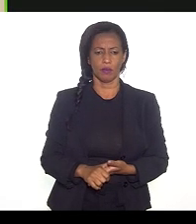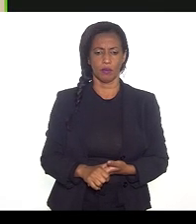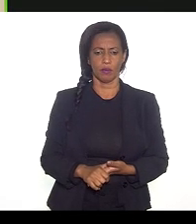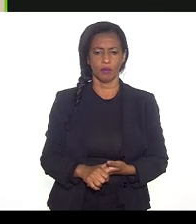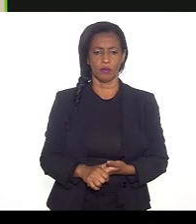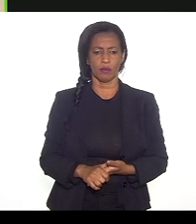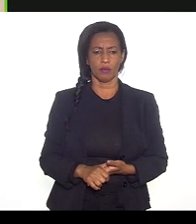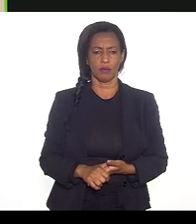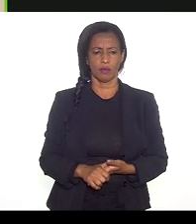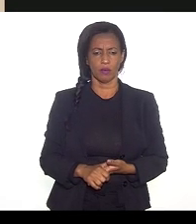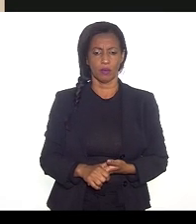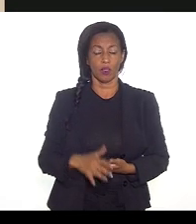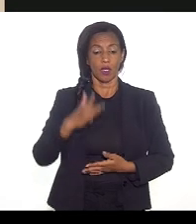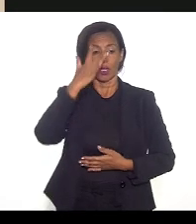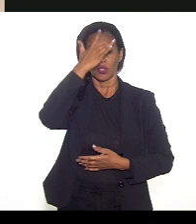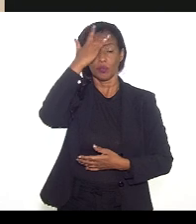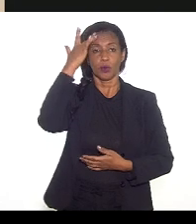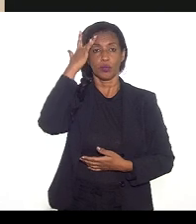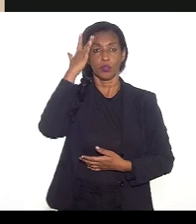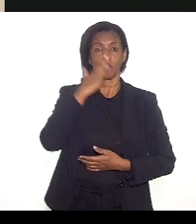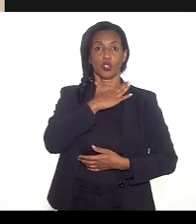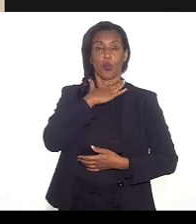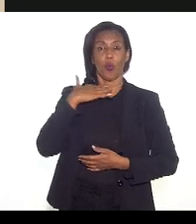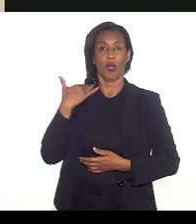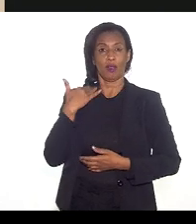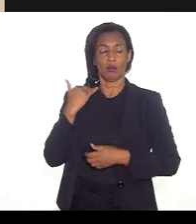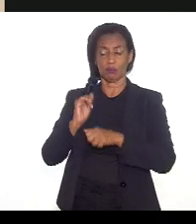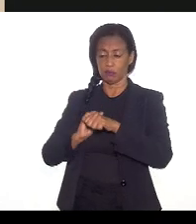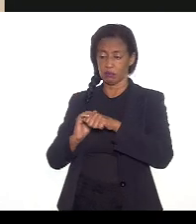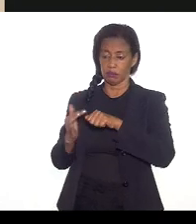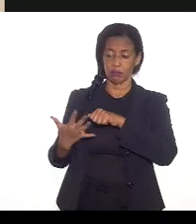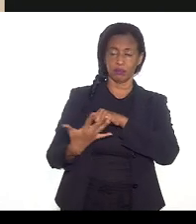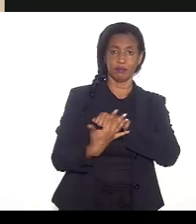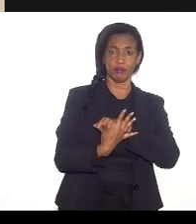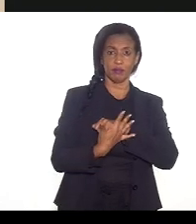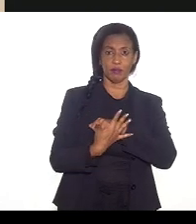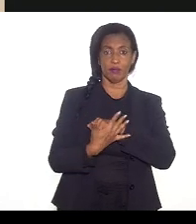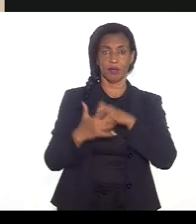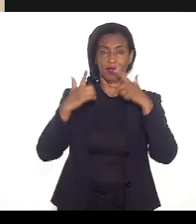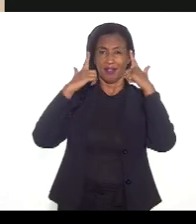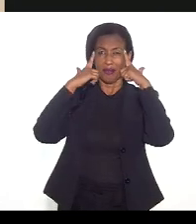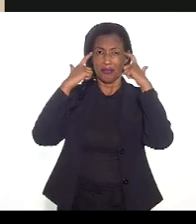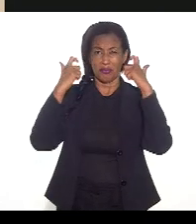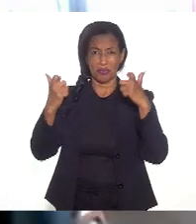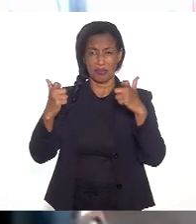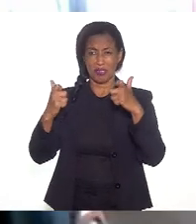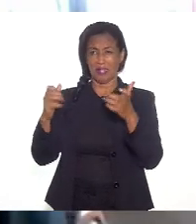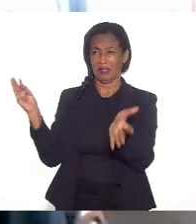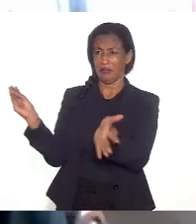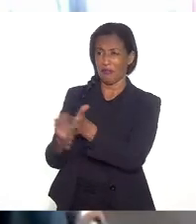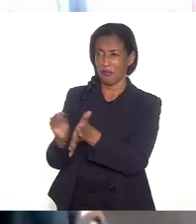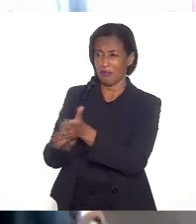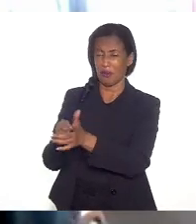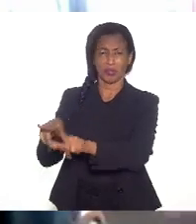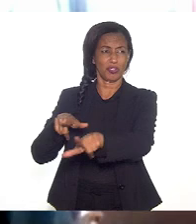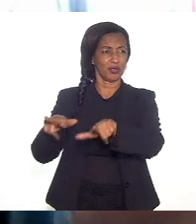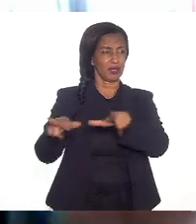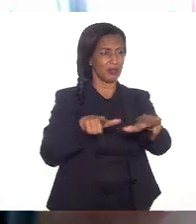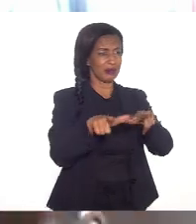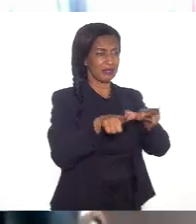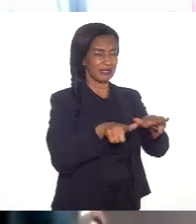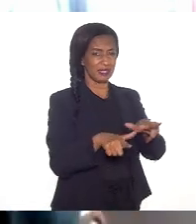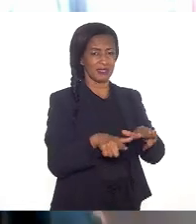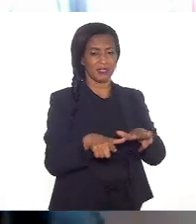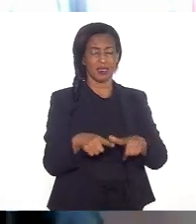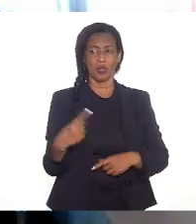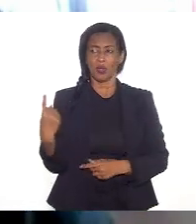As pessoas estão morrendo de coronavírus, que a violência campeia, que o desemprego campeia. Uma pessoa